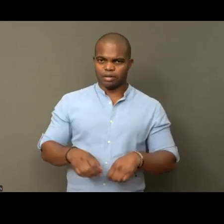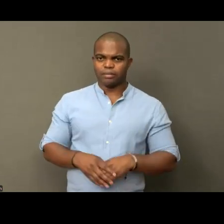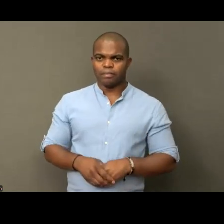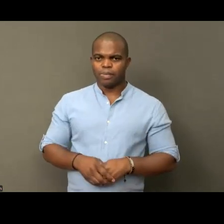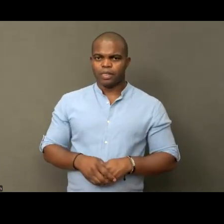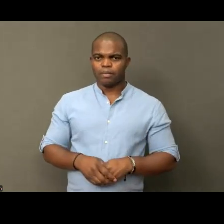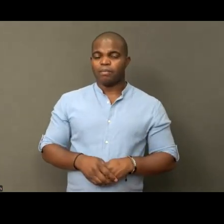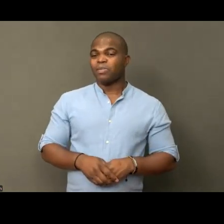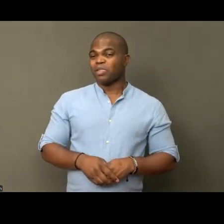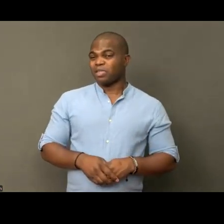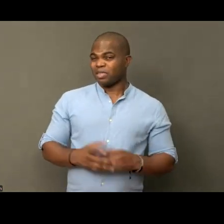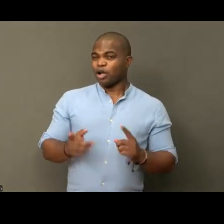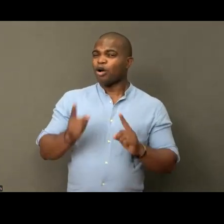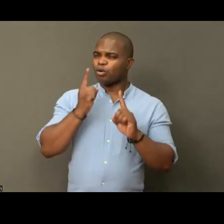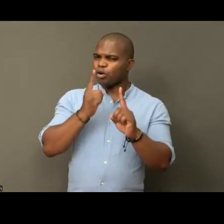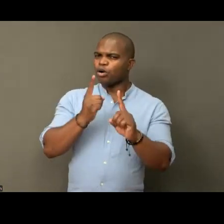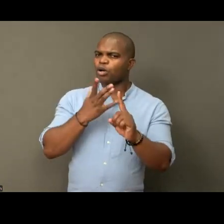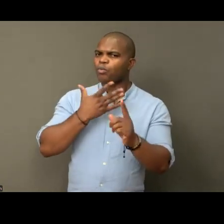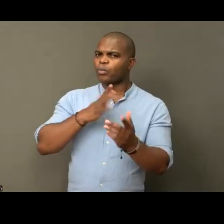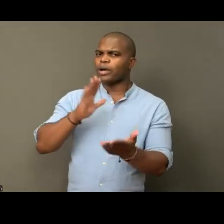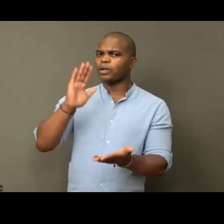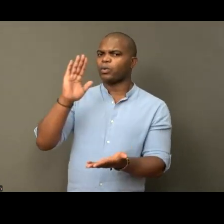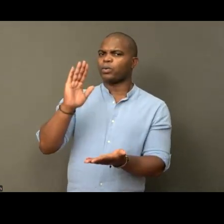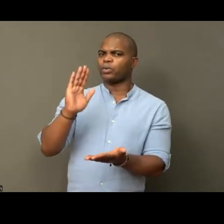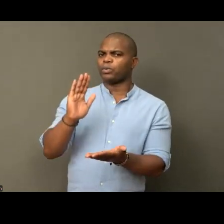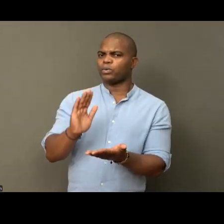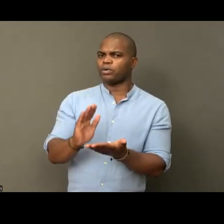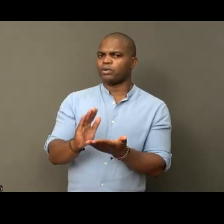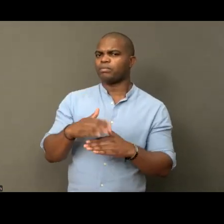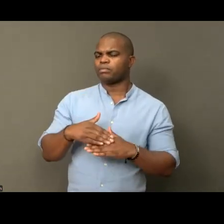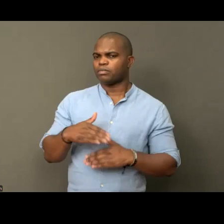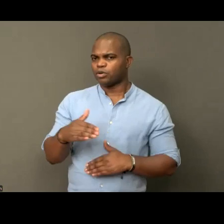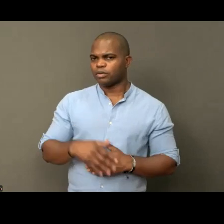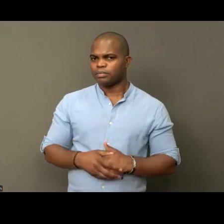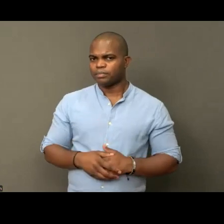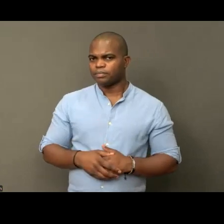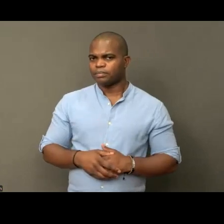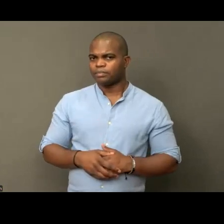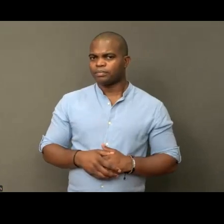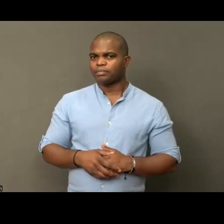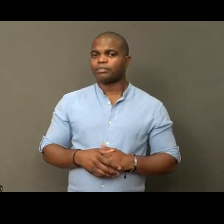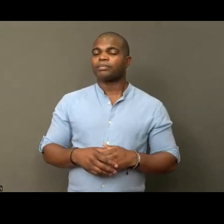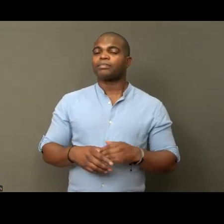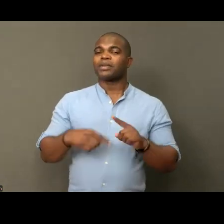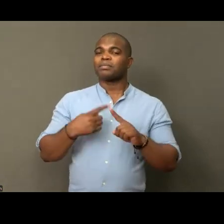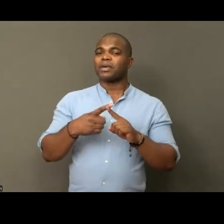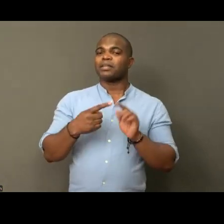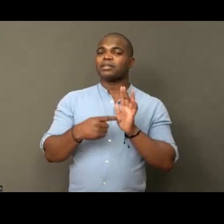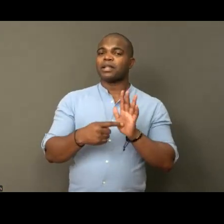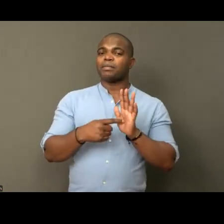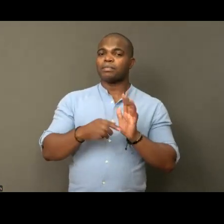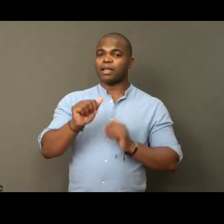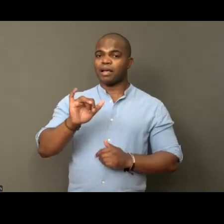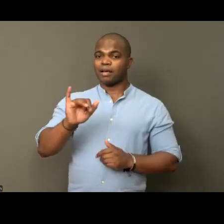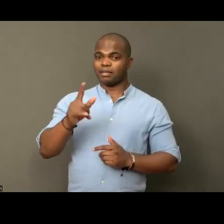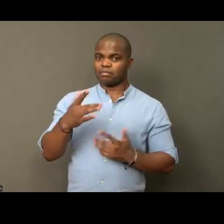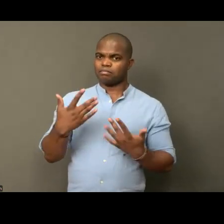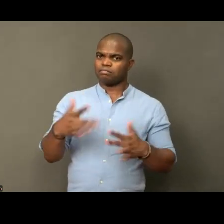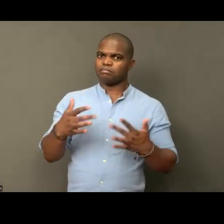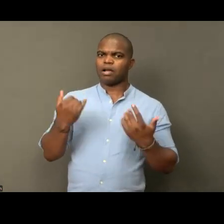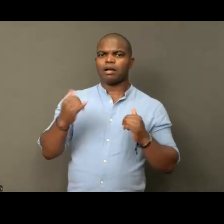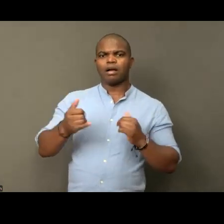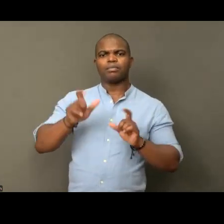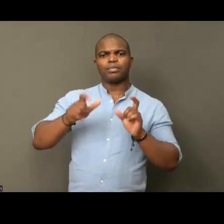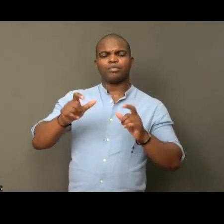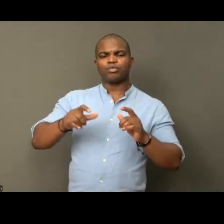artificial para detectar tuberculose, ou TB, testes moleculares rápidos na atenção primária e tratamentos